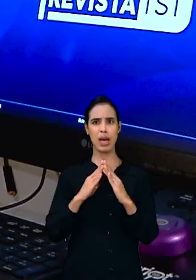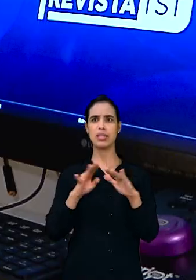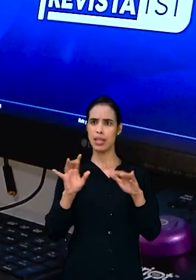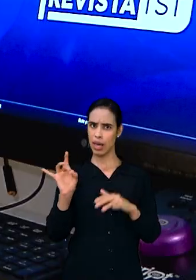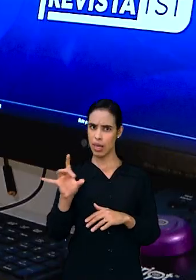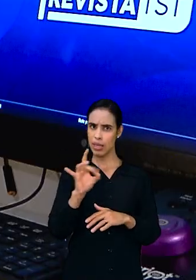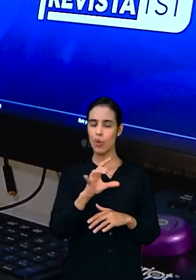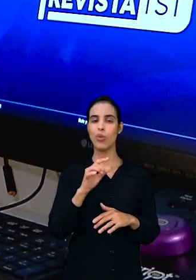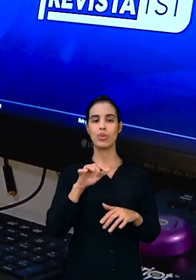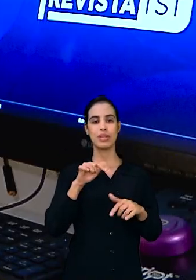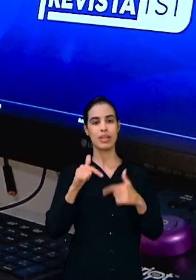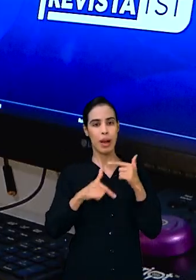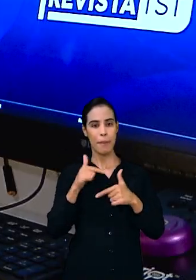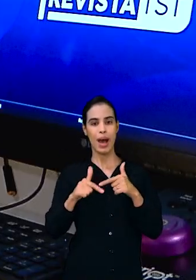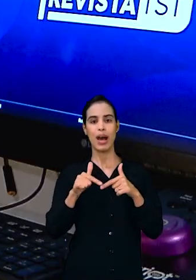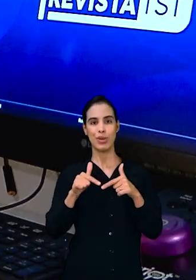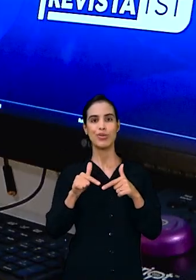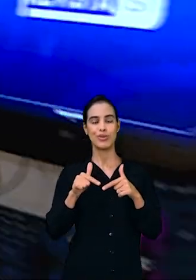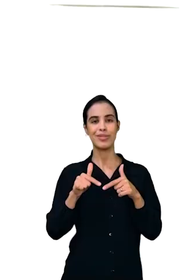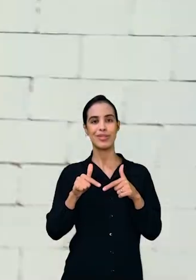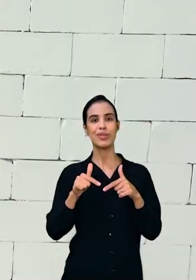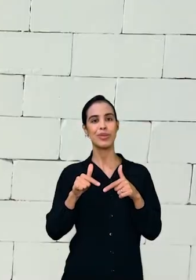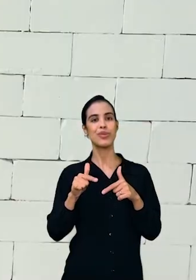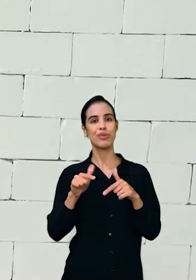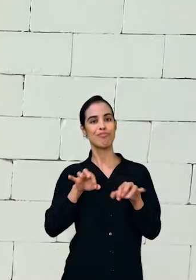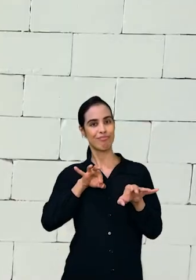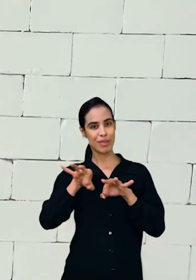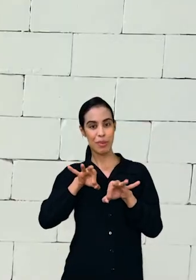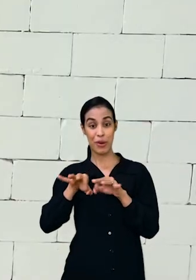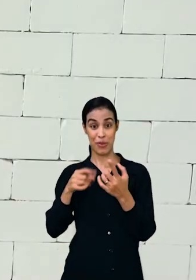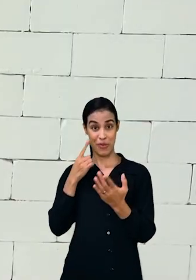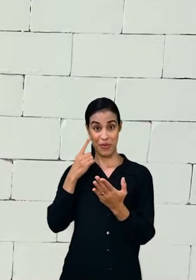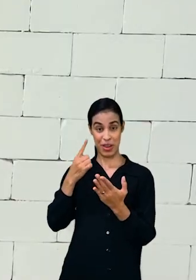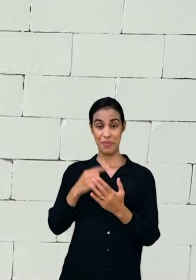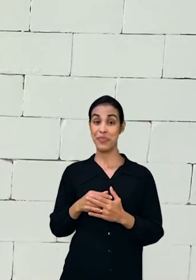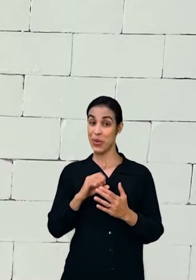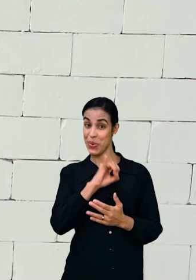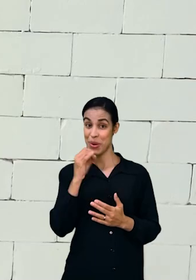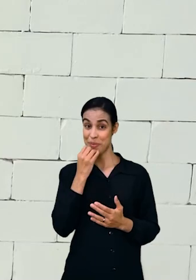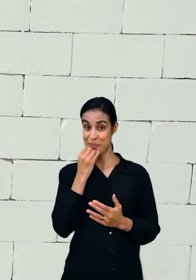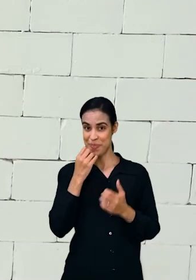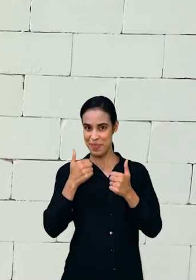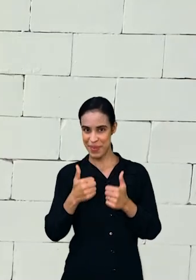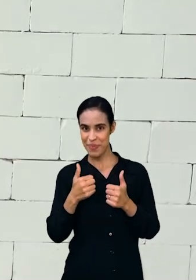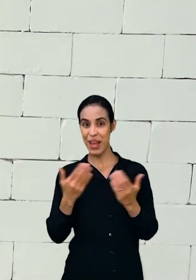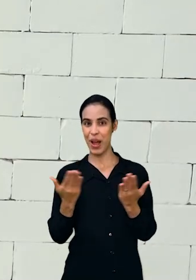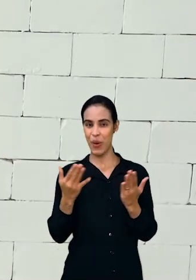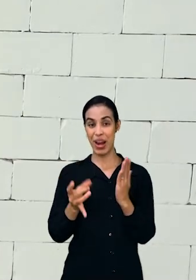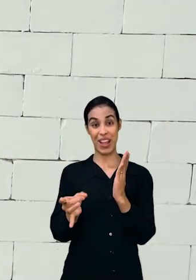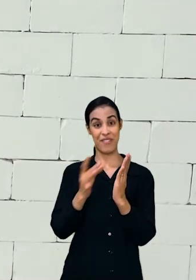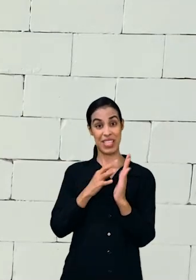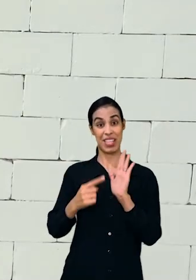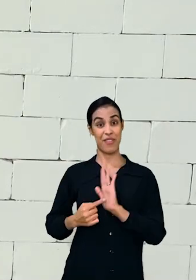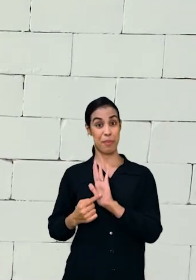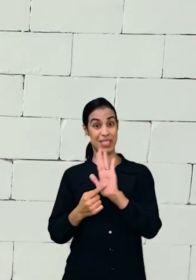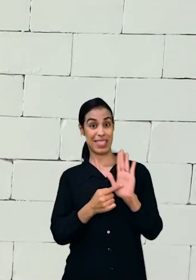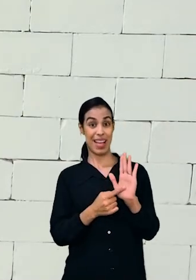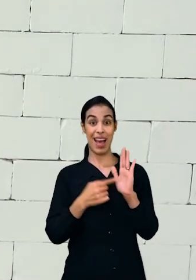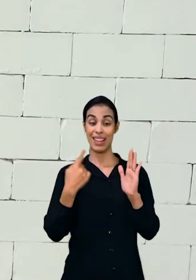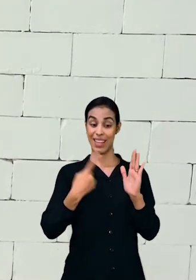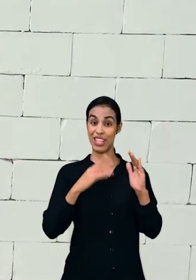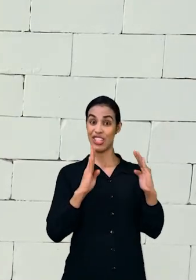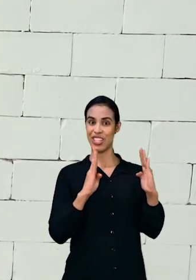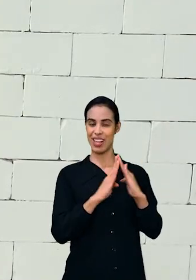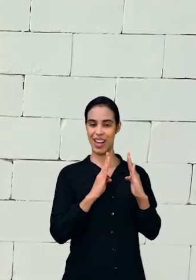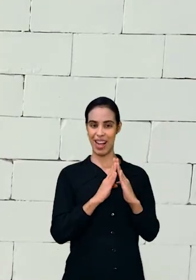de casa, produzindo as reportagens. Olá, está no ar o Revista TST e a partir de hoje ele vai ser